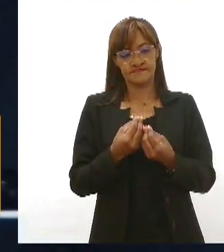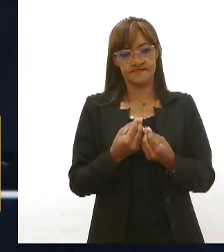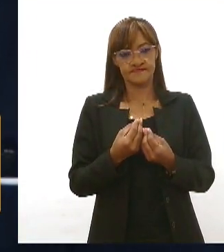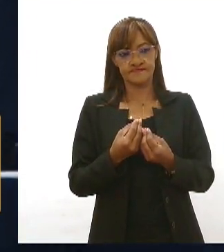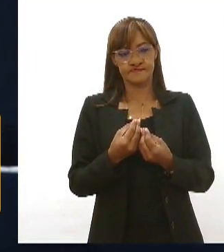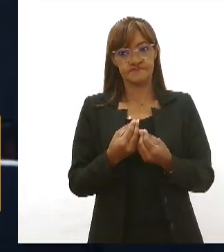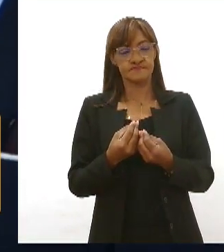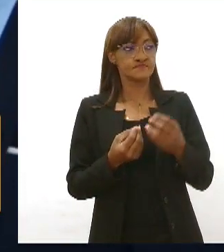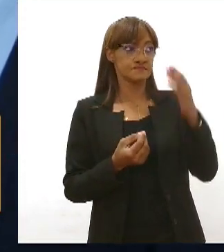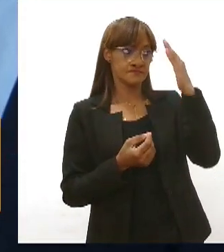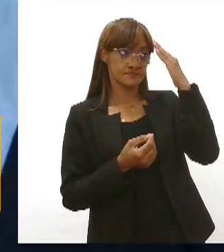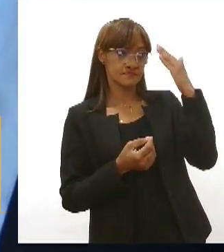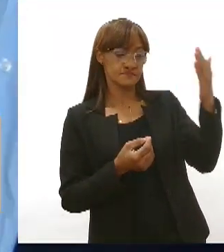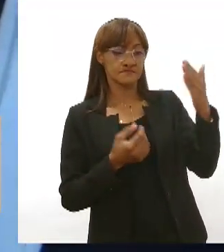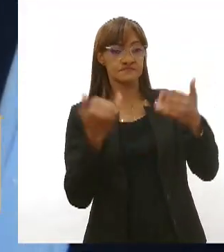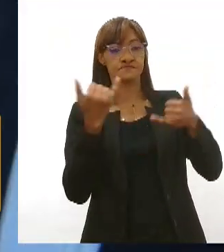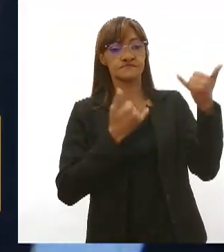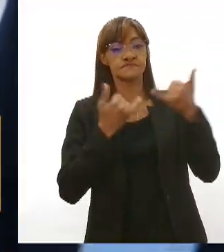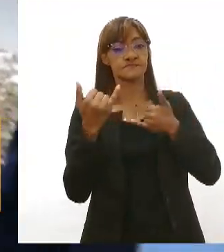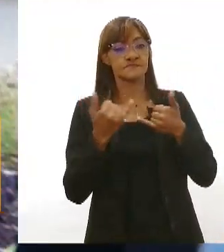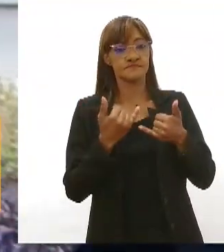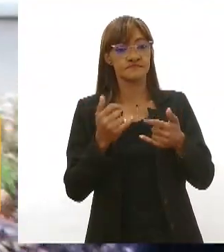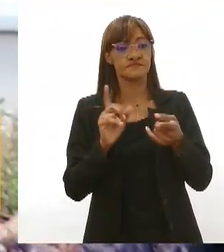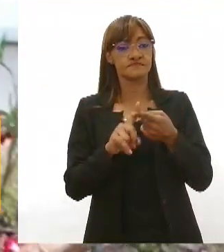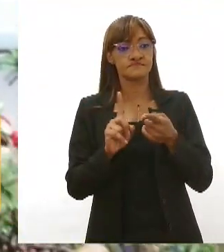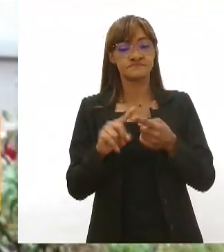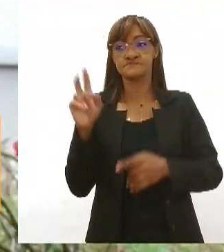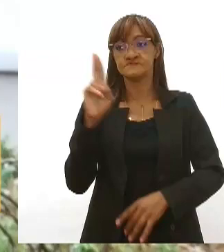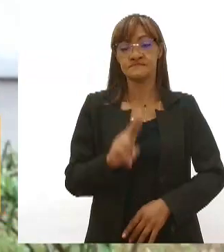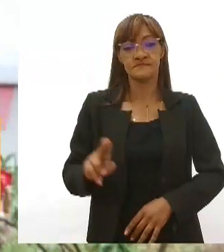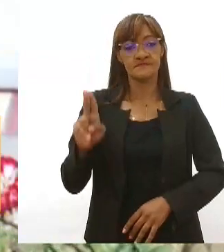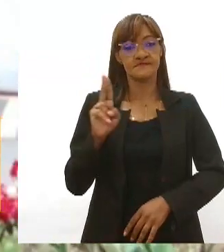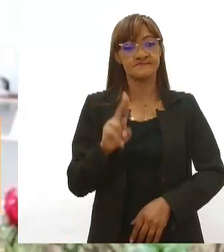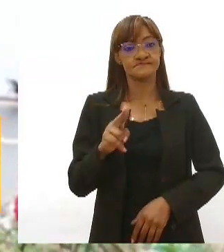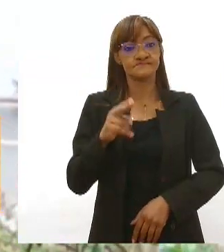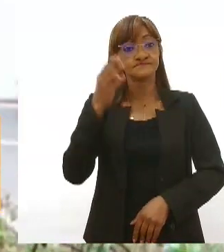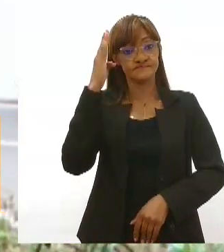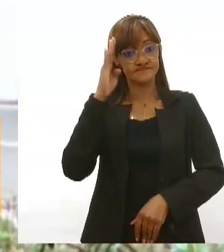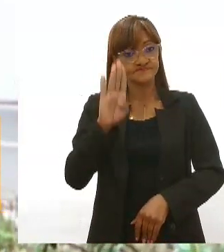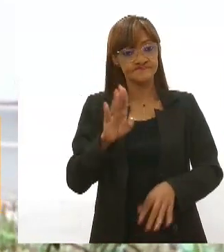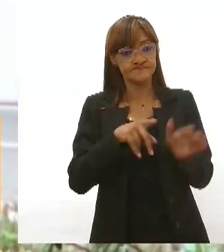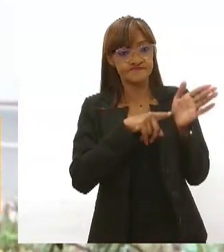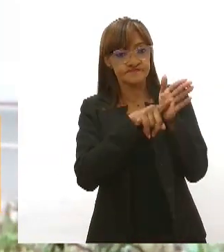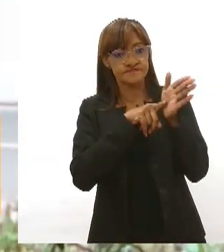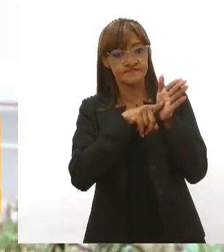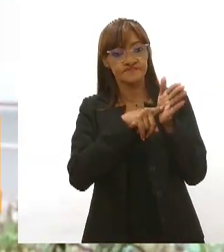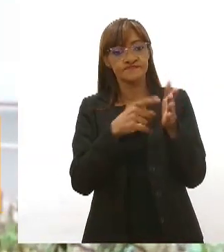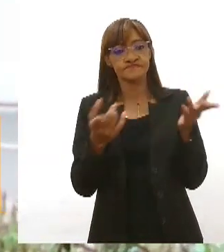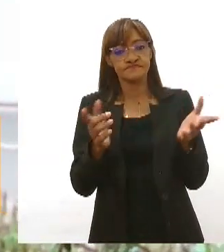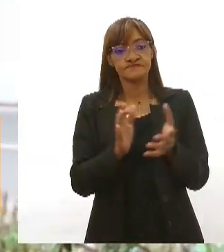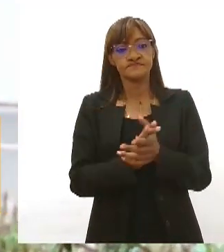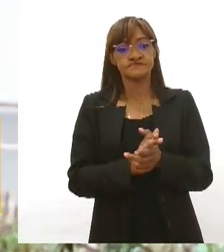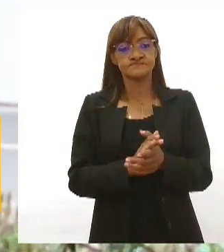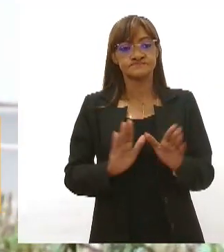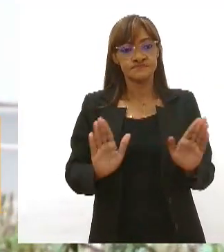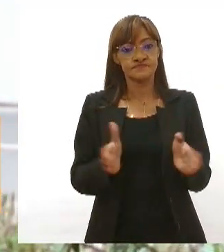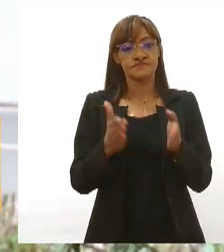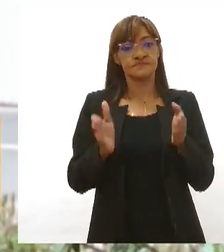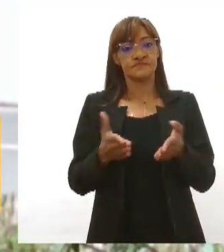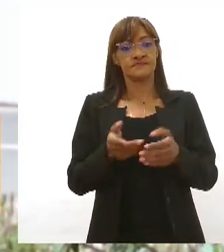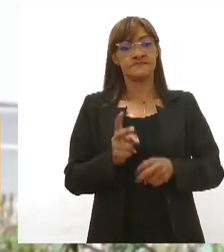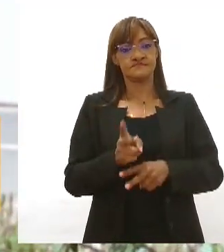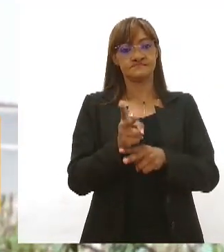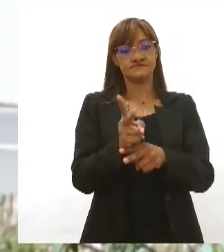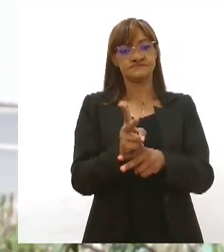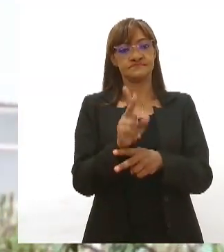pelas informações. E é da universidade, né, que saem os maiores pesquisadores e conscientemente nesse Dia